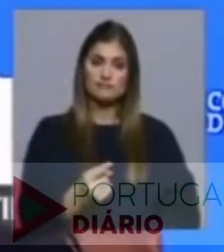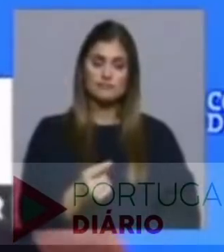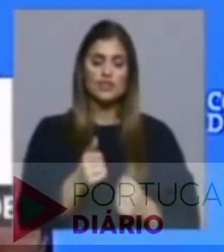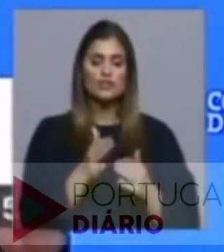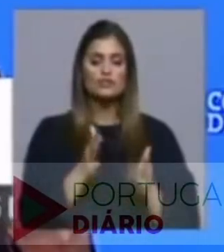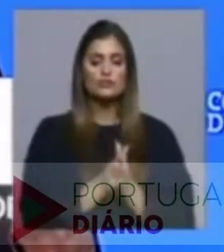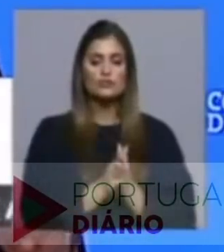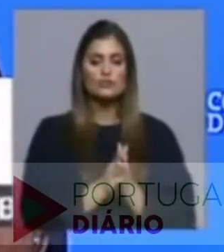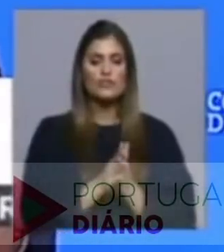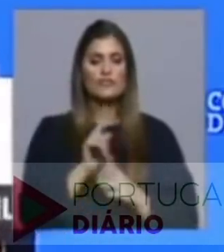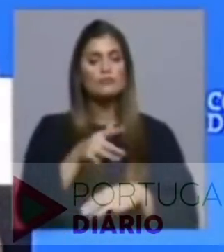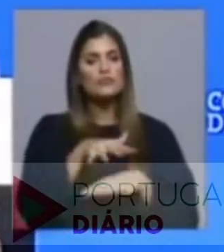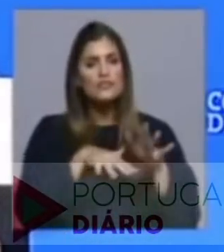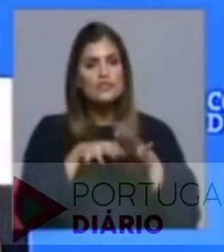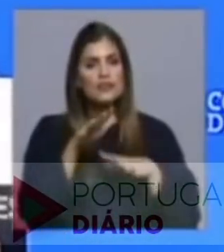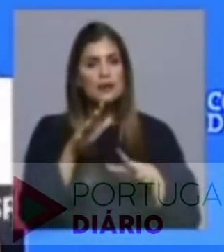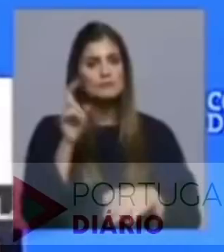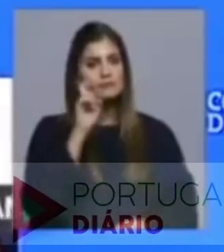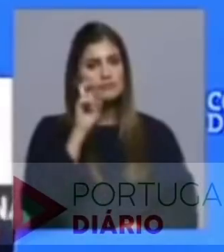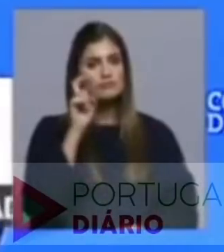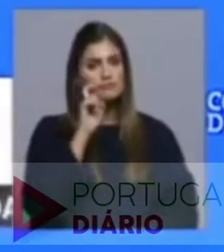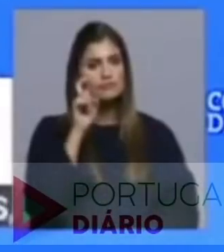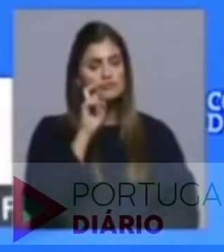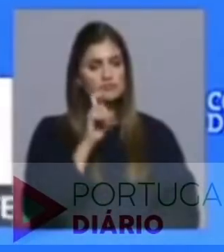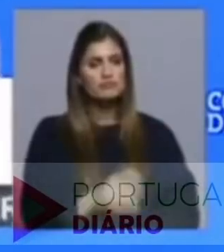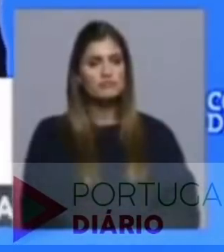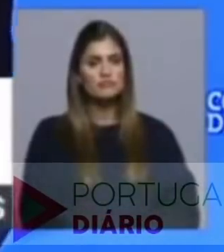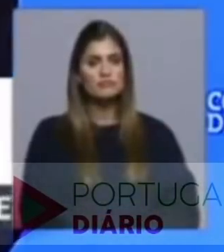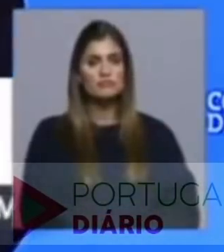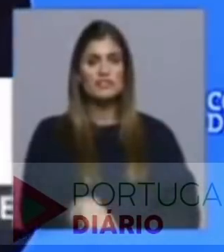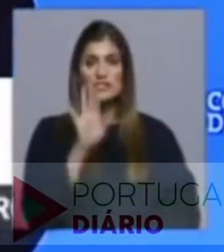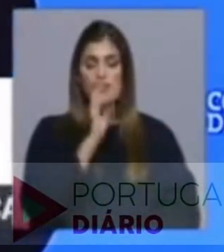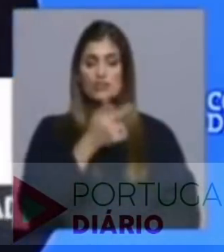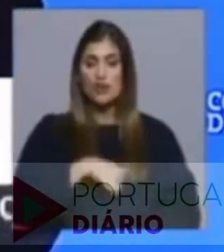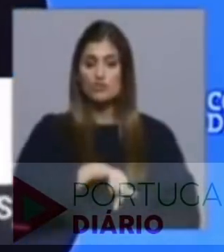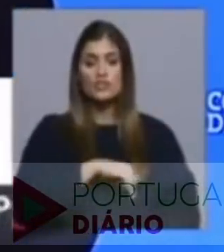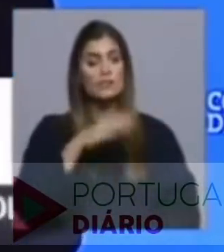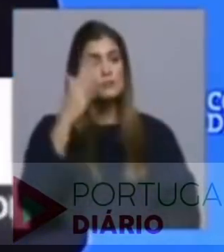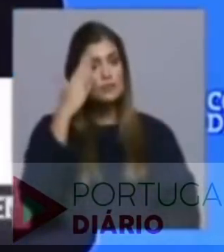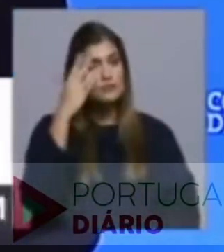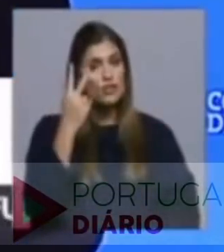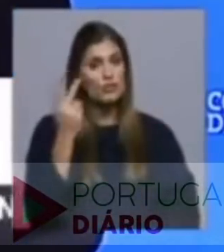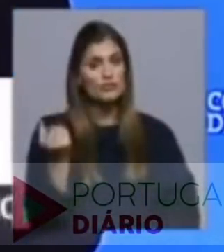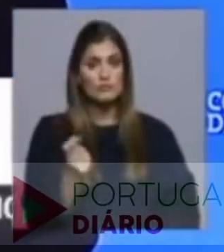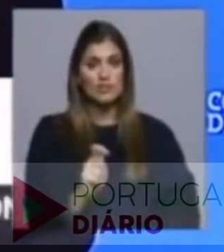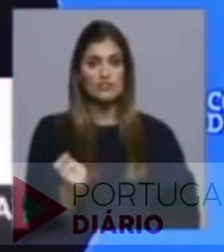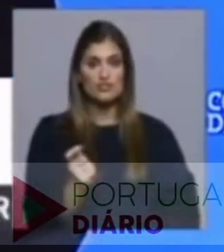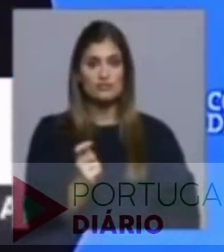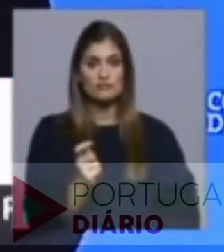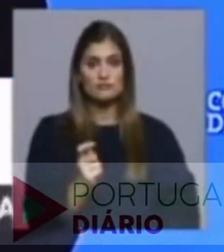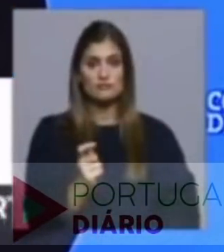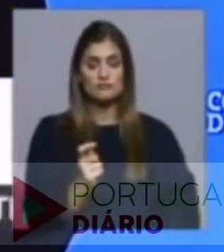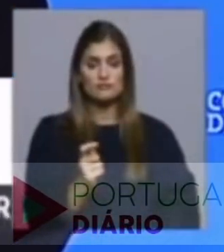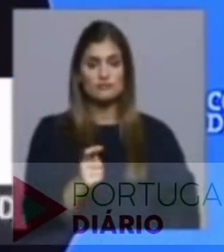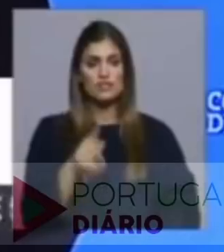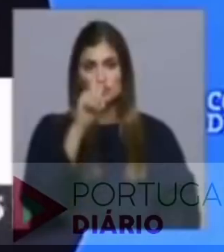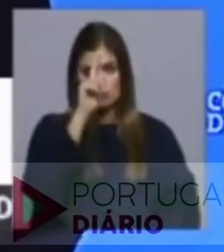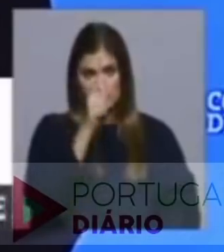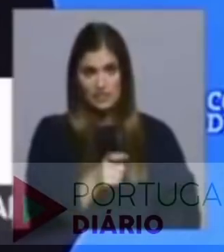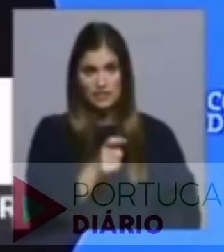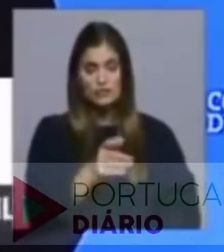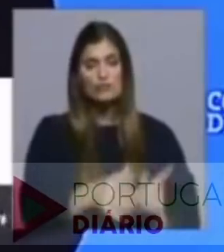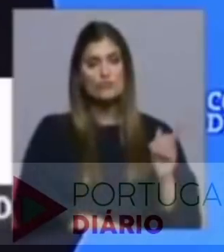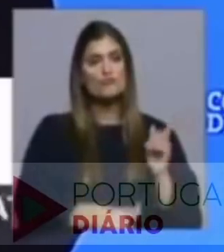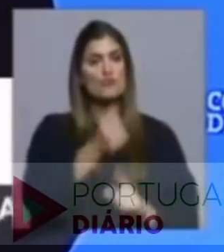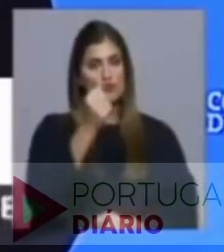tudo temos que fazer para salvaguardar. E se fomos capazes, nestes 2 meses, de cumprir e